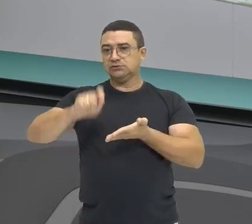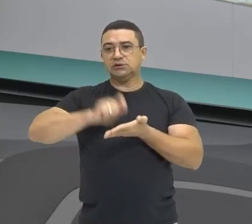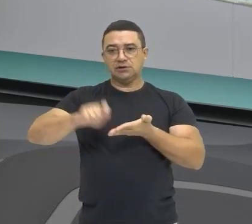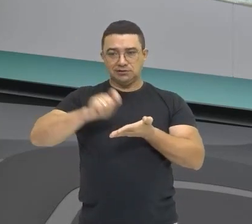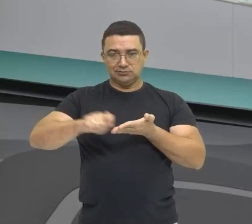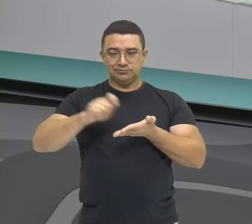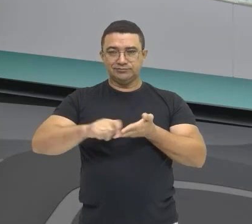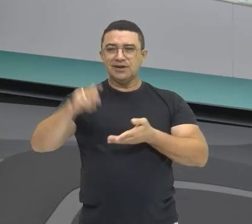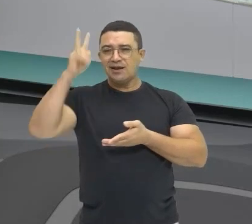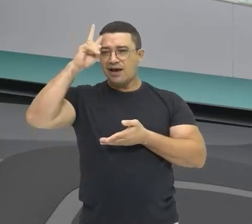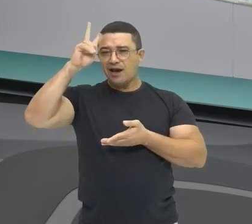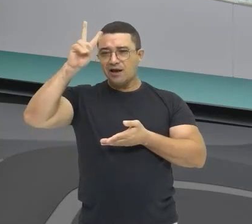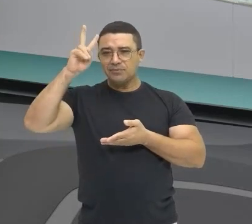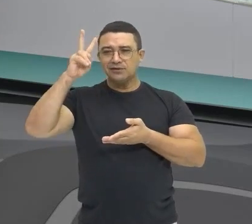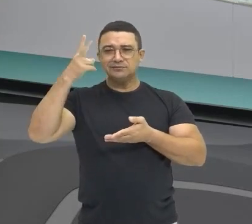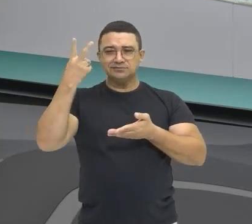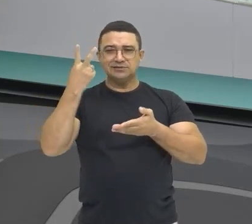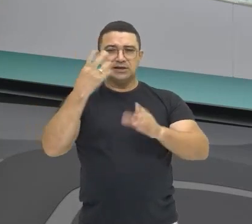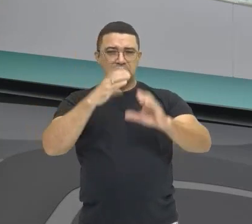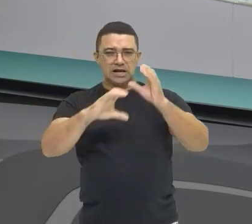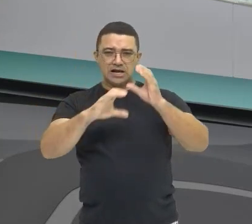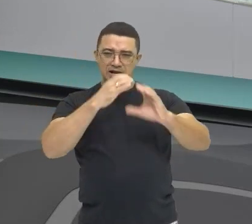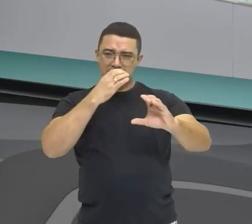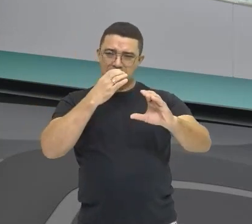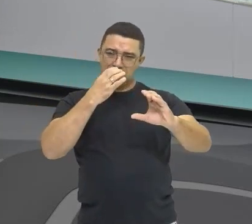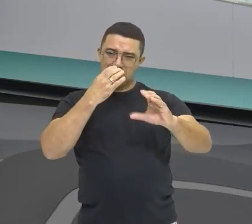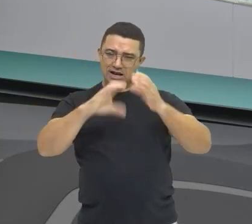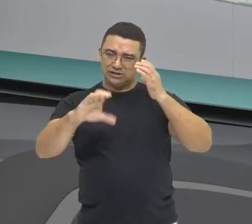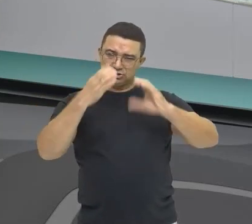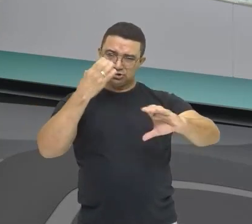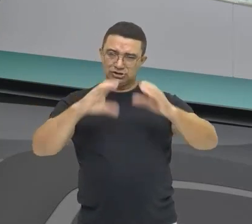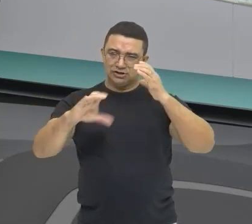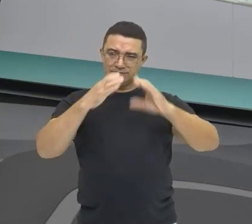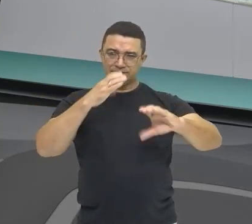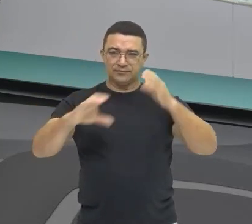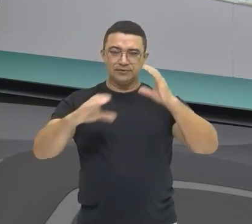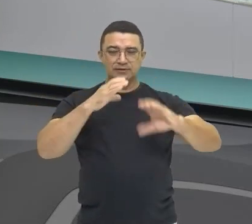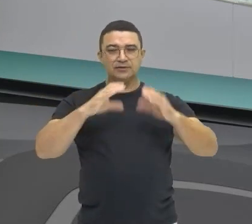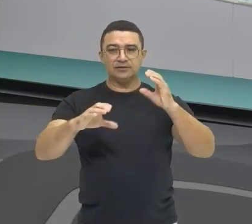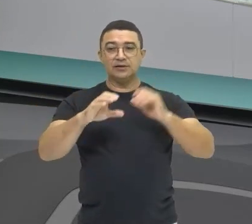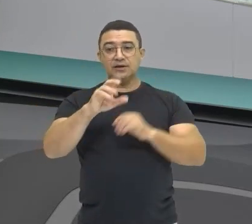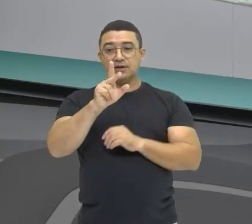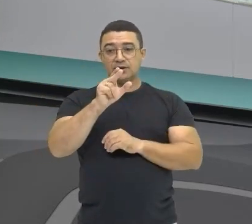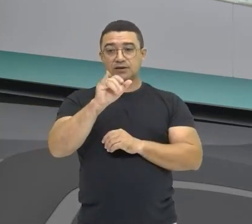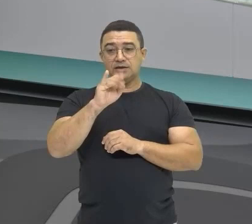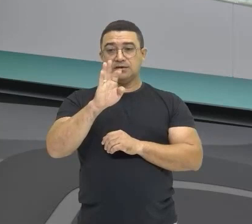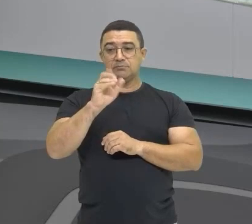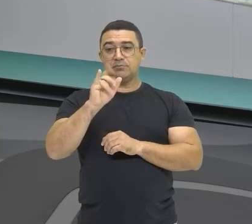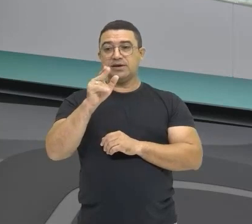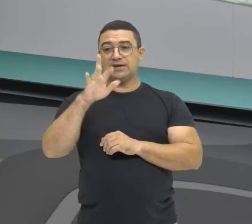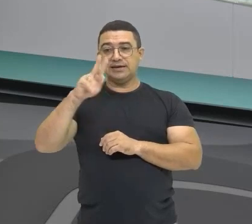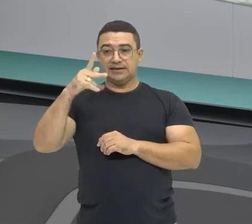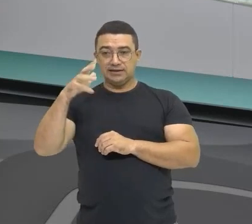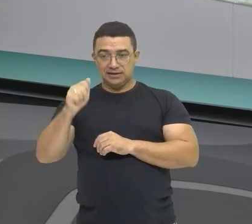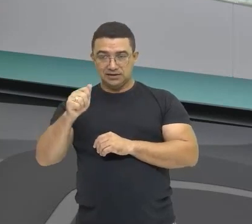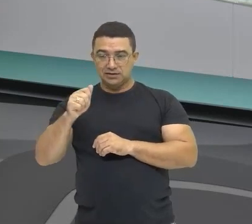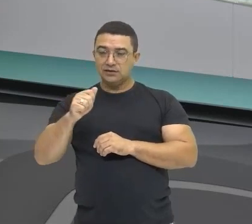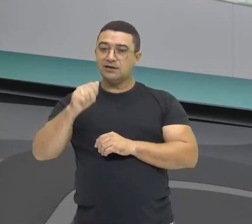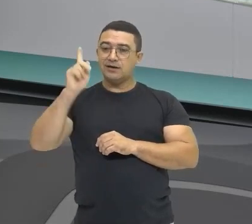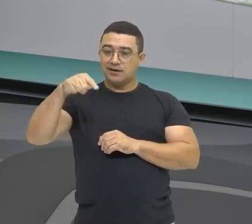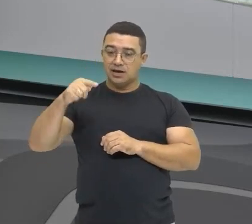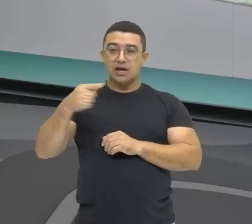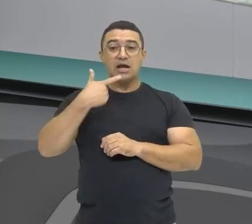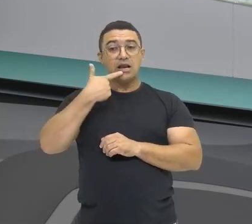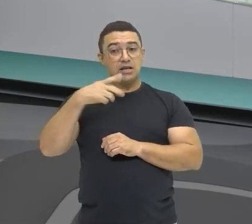que a Cantiga da Guarvaia, ou Cantiga da Ribeirinha, é o primeiro documento, o registro do primeiro documento em língua portuguesa? Pois